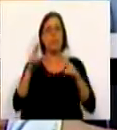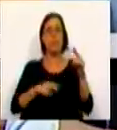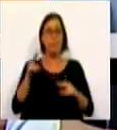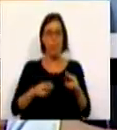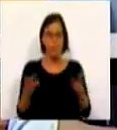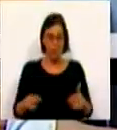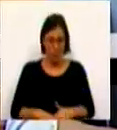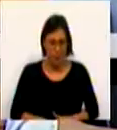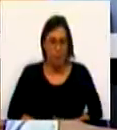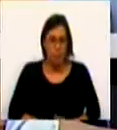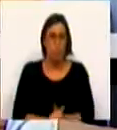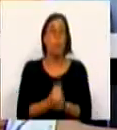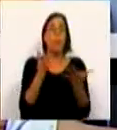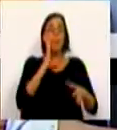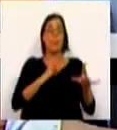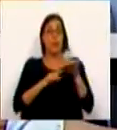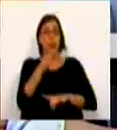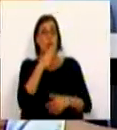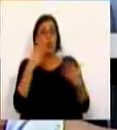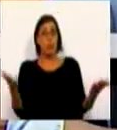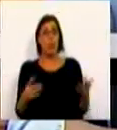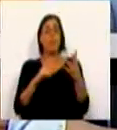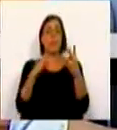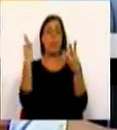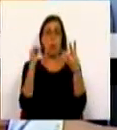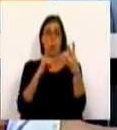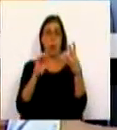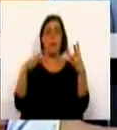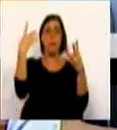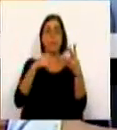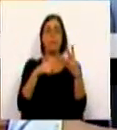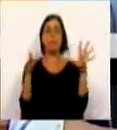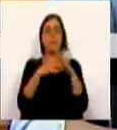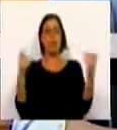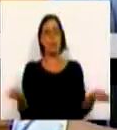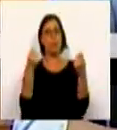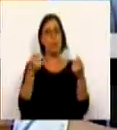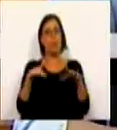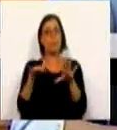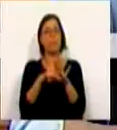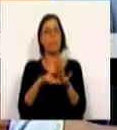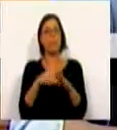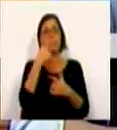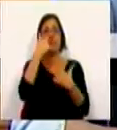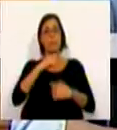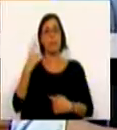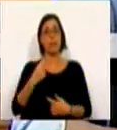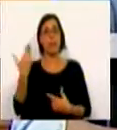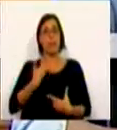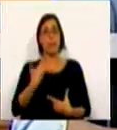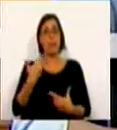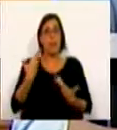finanças. Senhoras e senhores deputados, a quarta prioridade que enunciei respeita à promoção da participação e da cidadania.